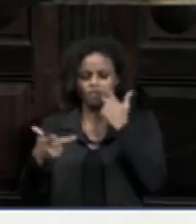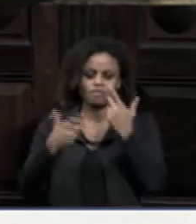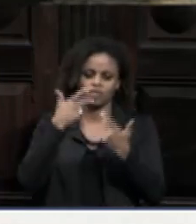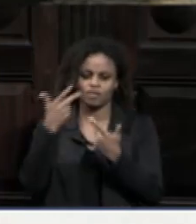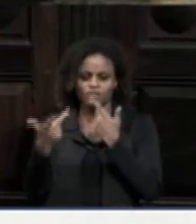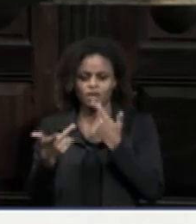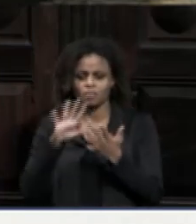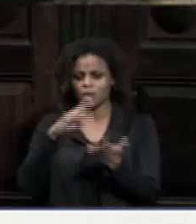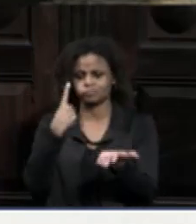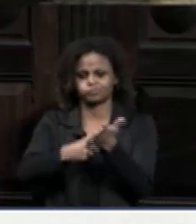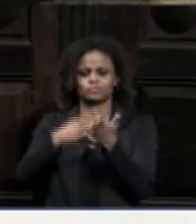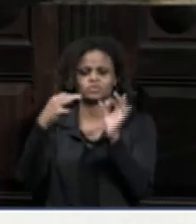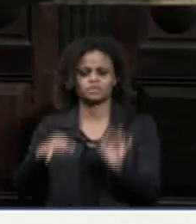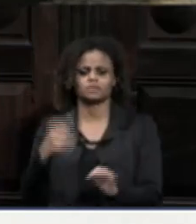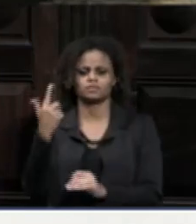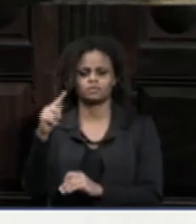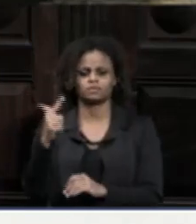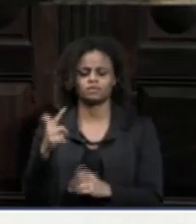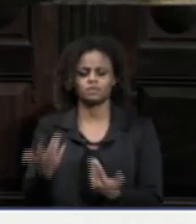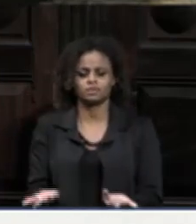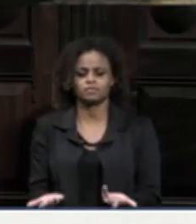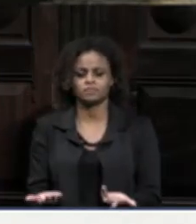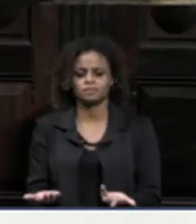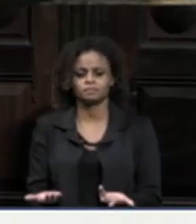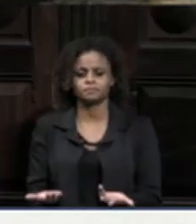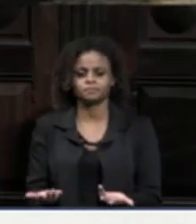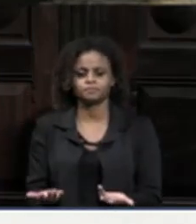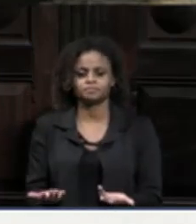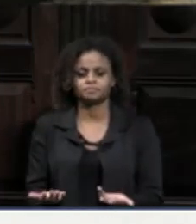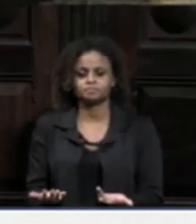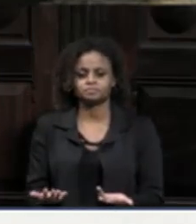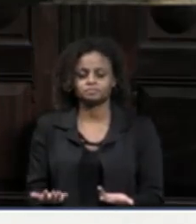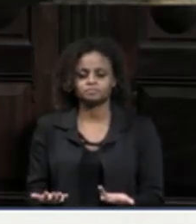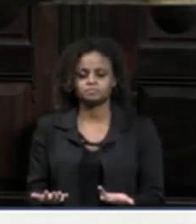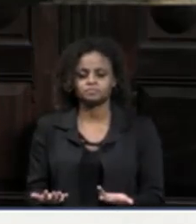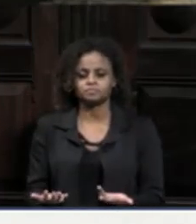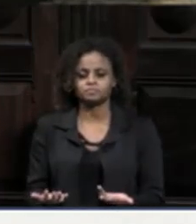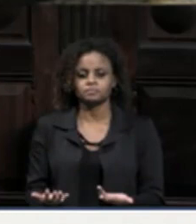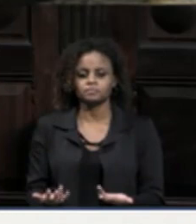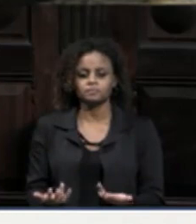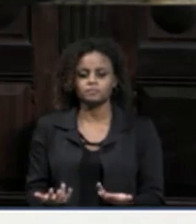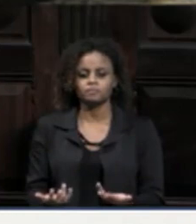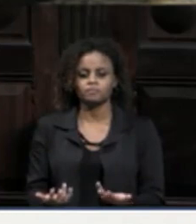e nada de marcar a audiência pública. Então, a minha